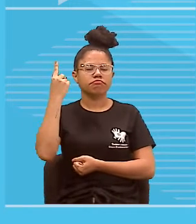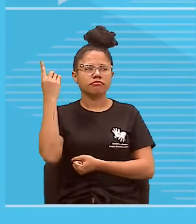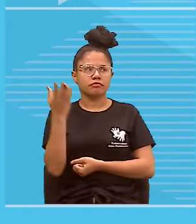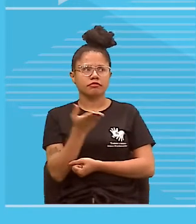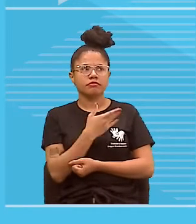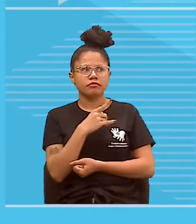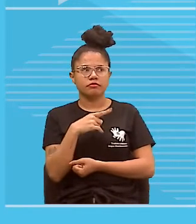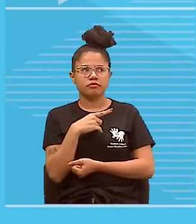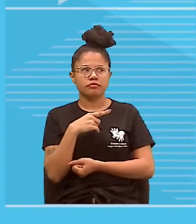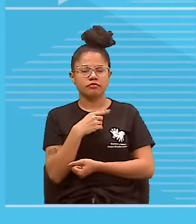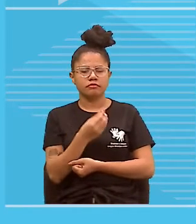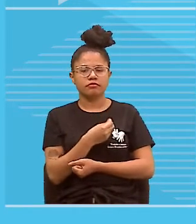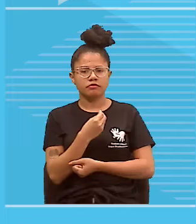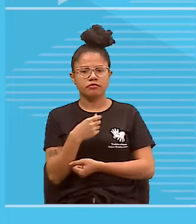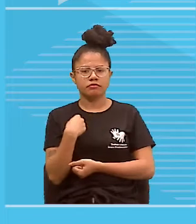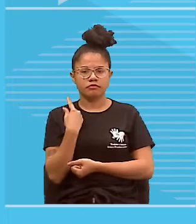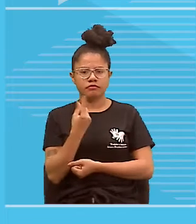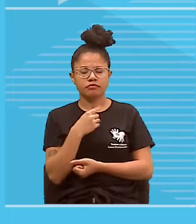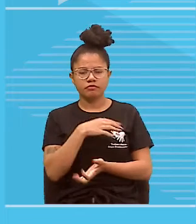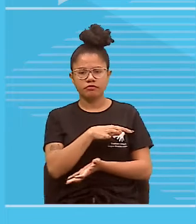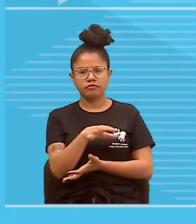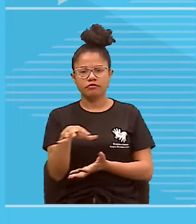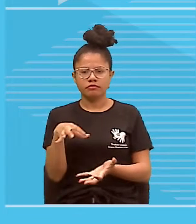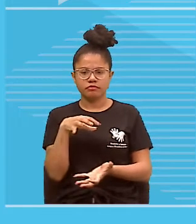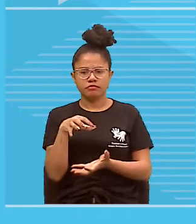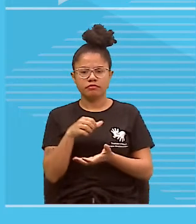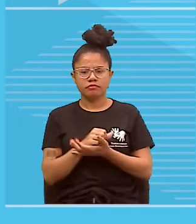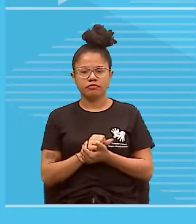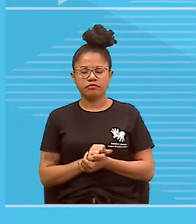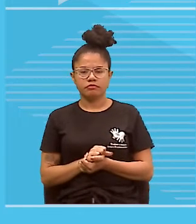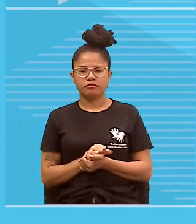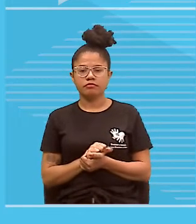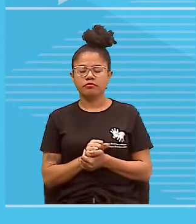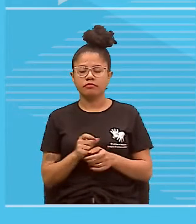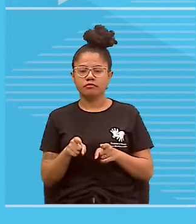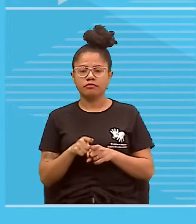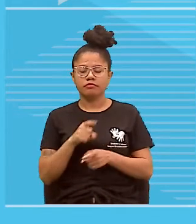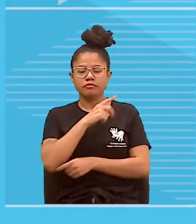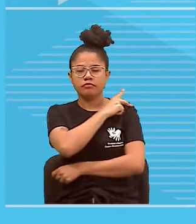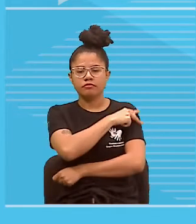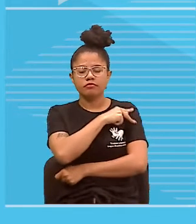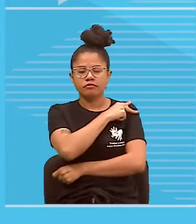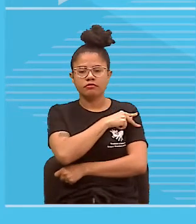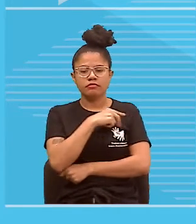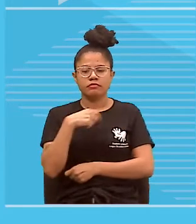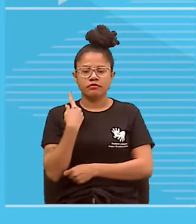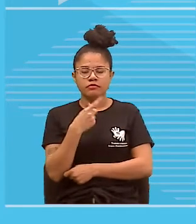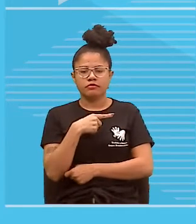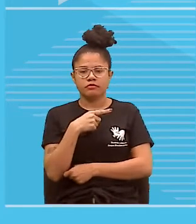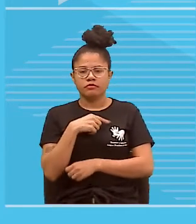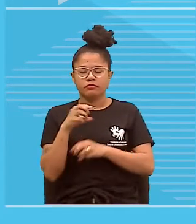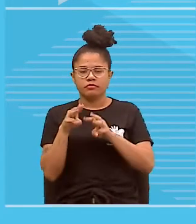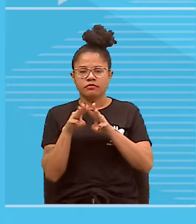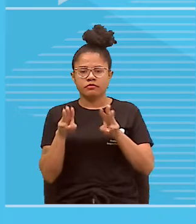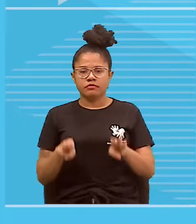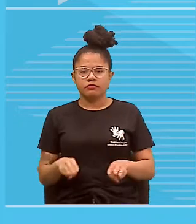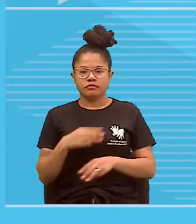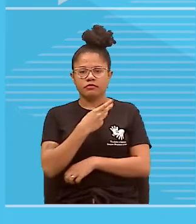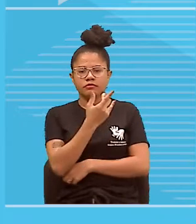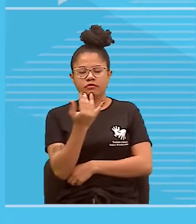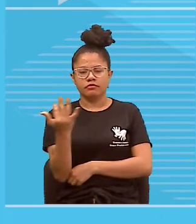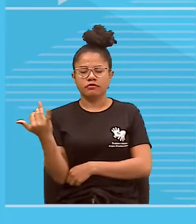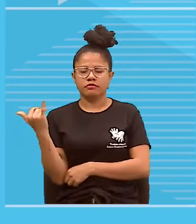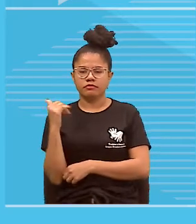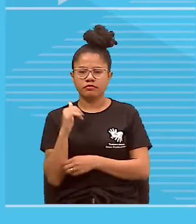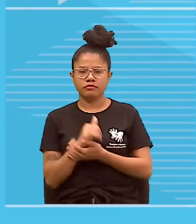eles também viveram no nosso estado né no nosso Estado do Piauí a gente tem lá no Museu da natureza lá em Coronel